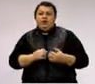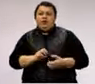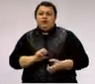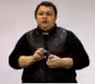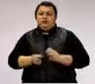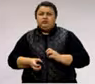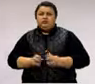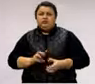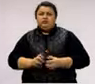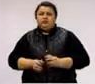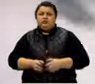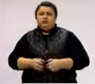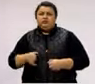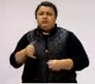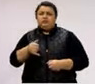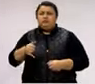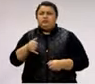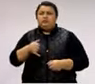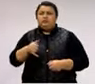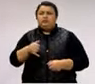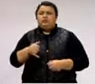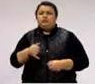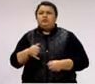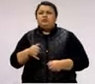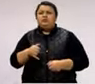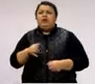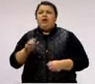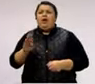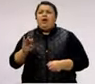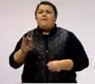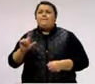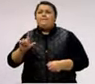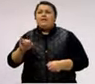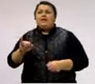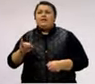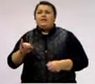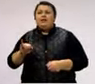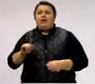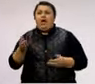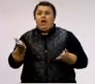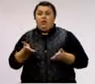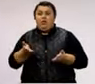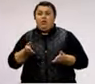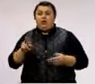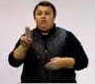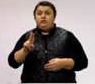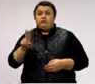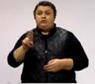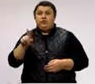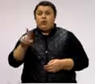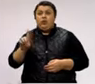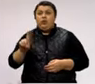gorduras, ela age aqui, como se eu estivesse colocando detergente comum.